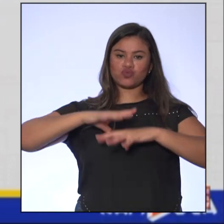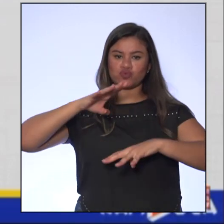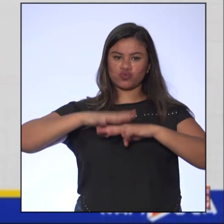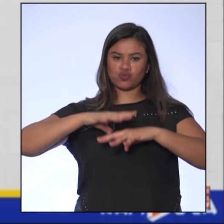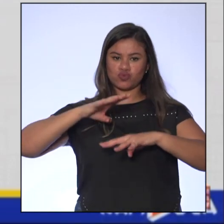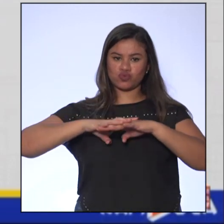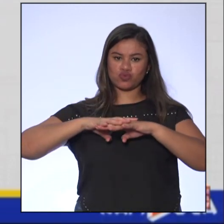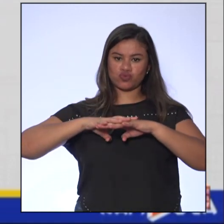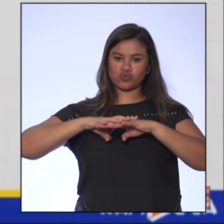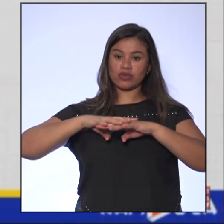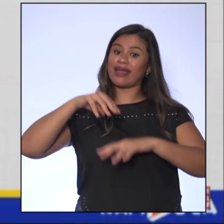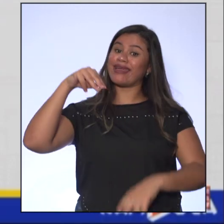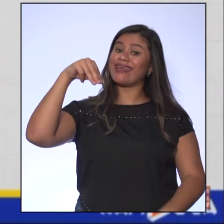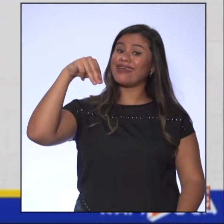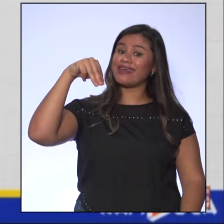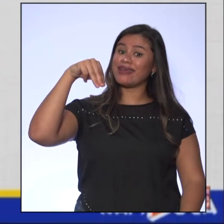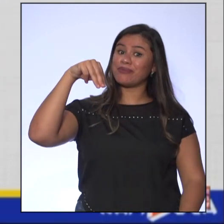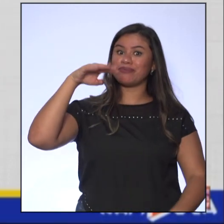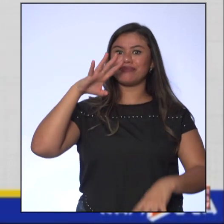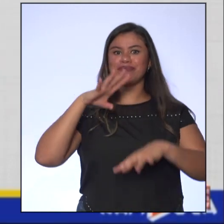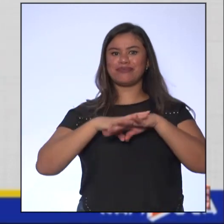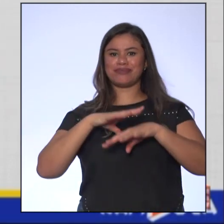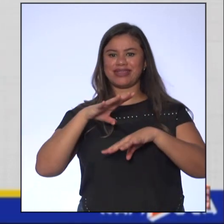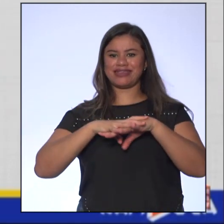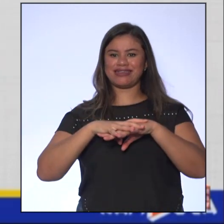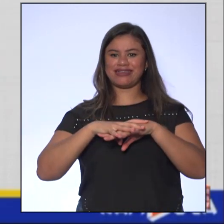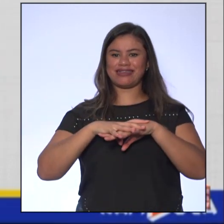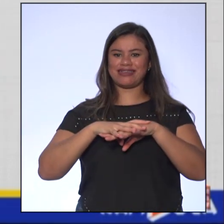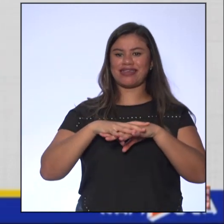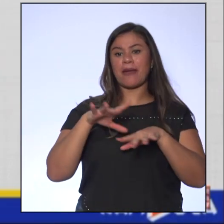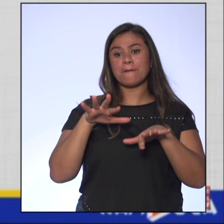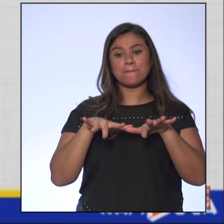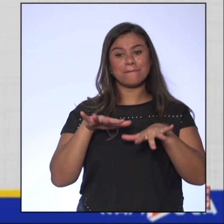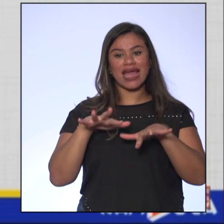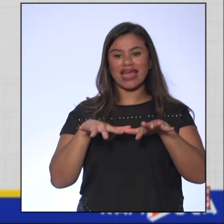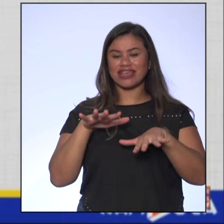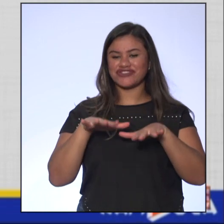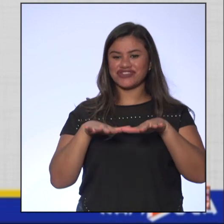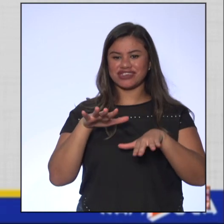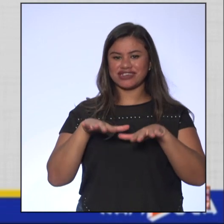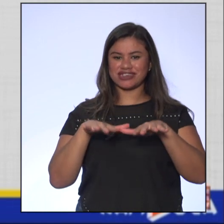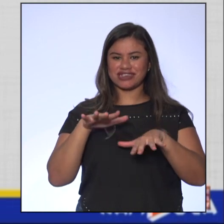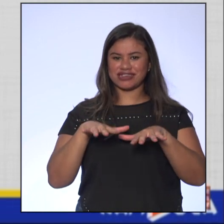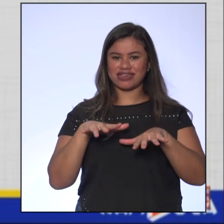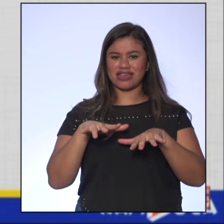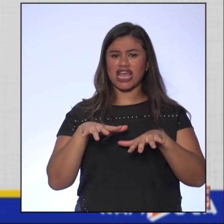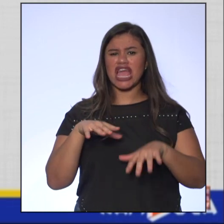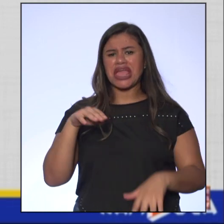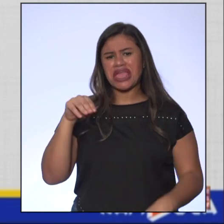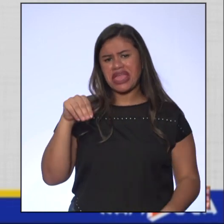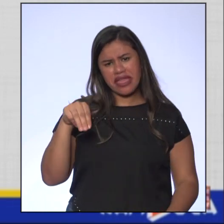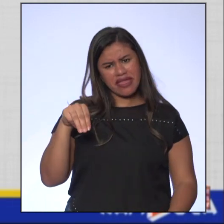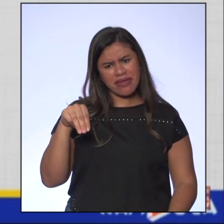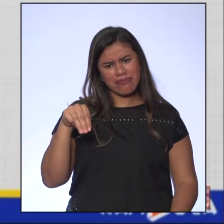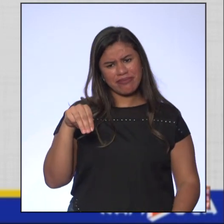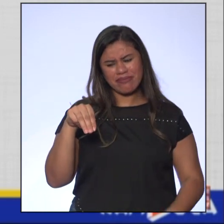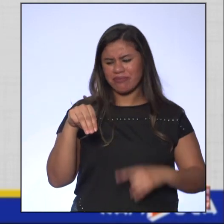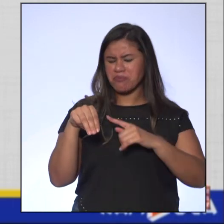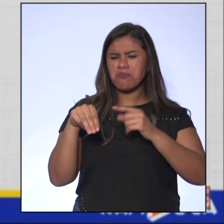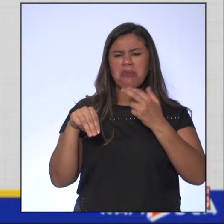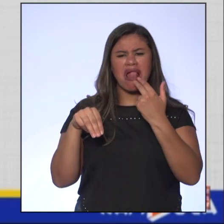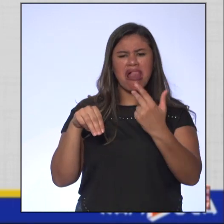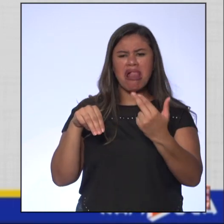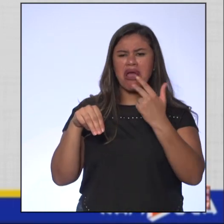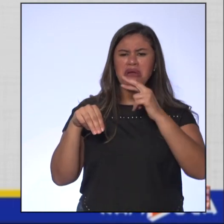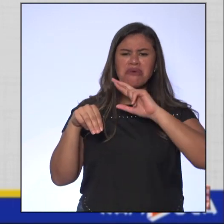M, agora está melhor. Porque no início da questão, parece que está falando línguas estranhas aqui, ó. Tá? Parece que está